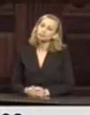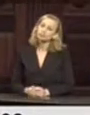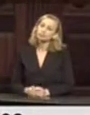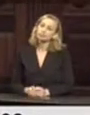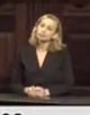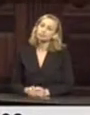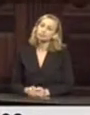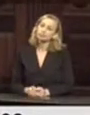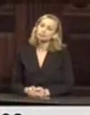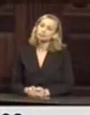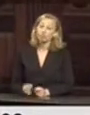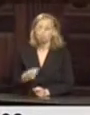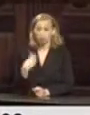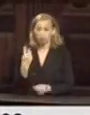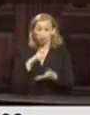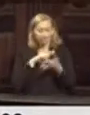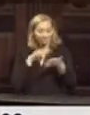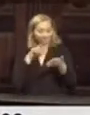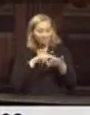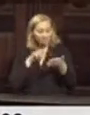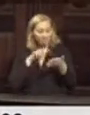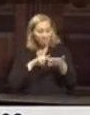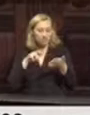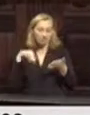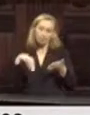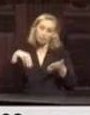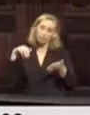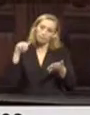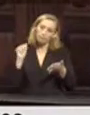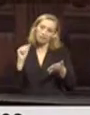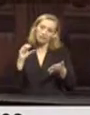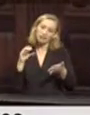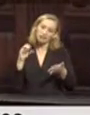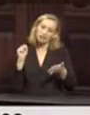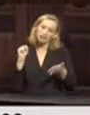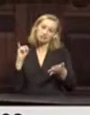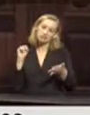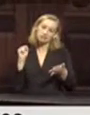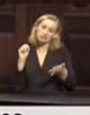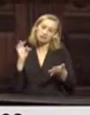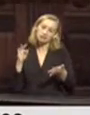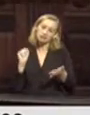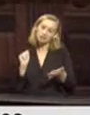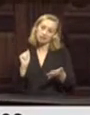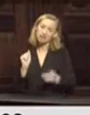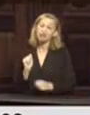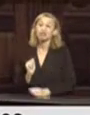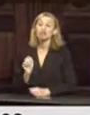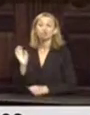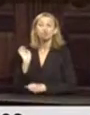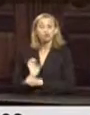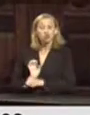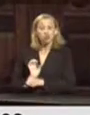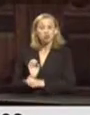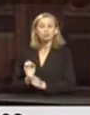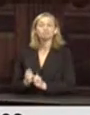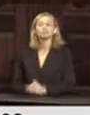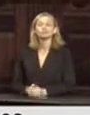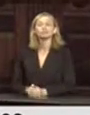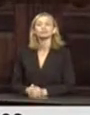nas nossas leituras marxistas que no Estado